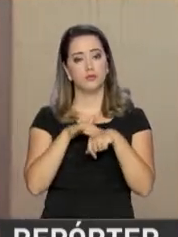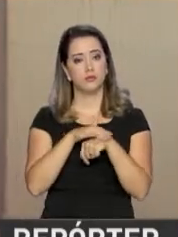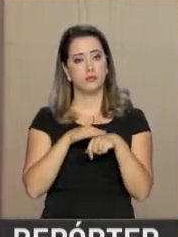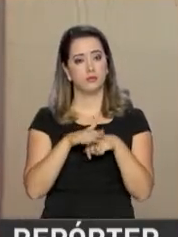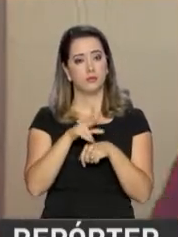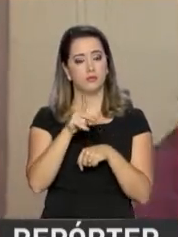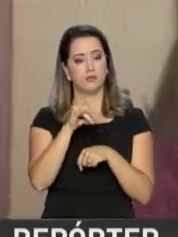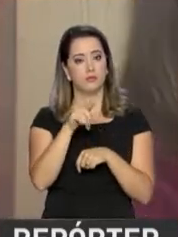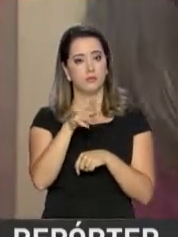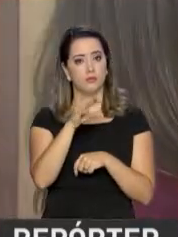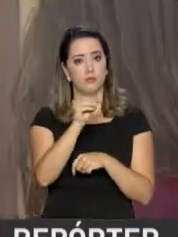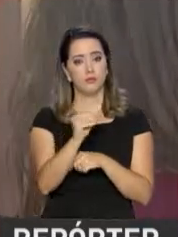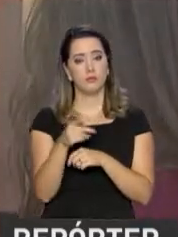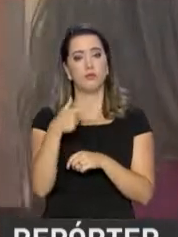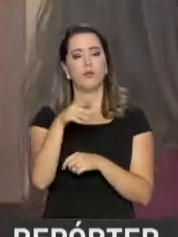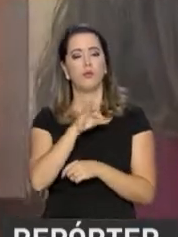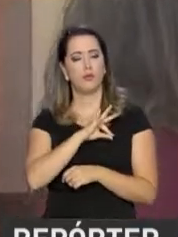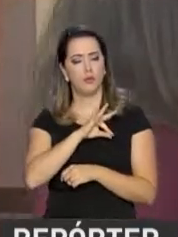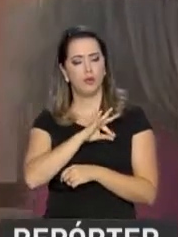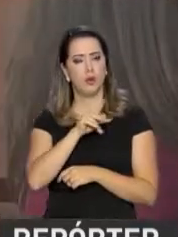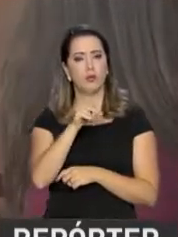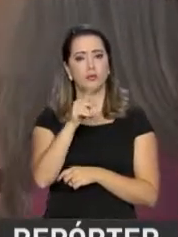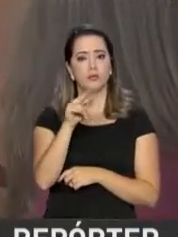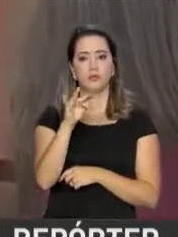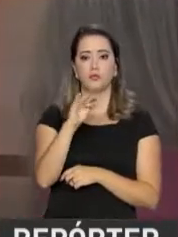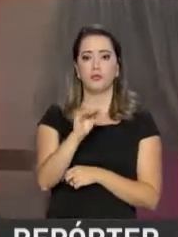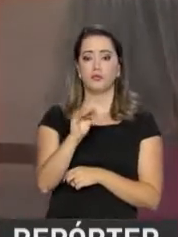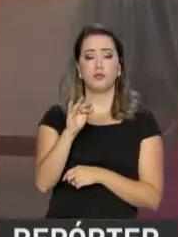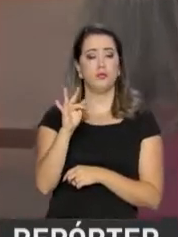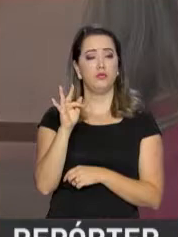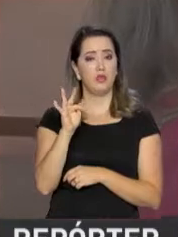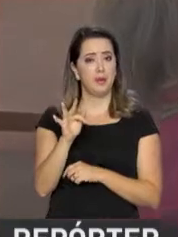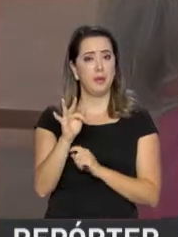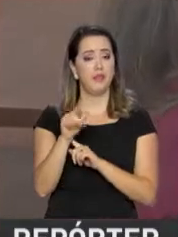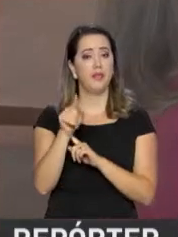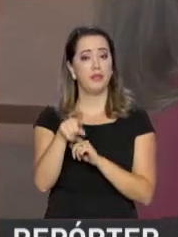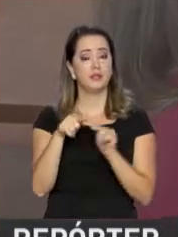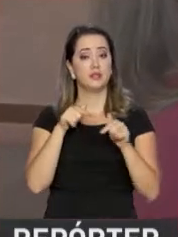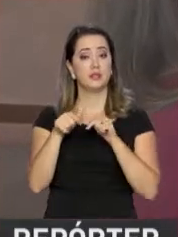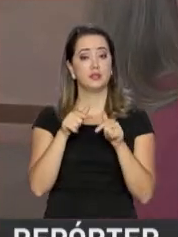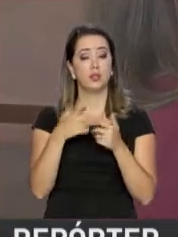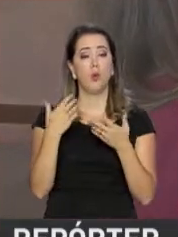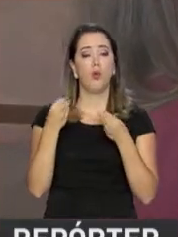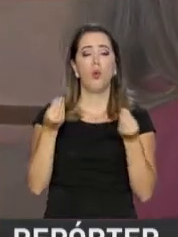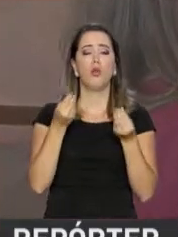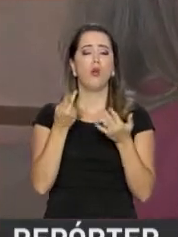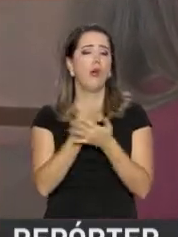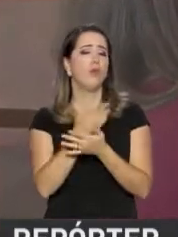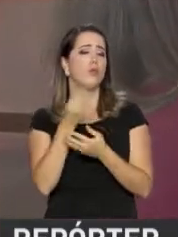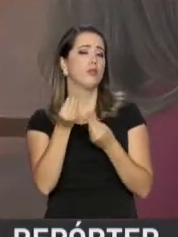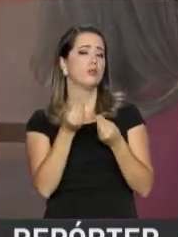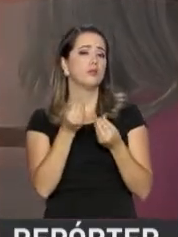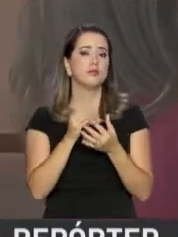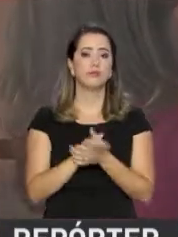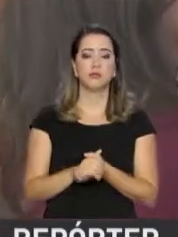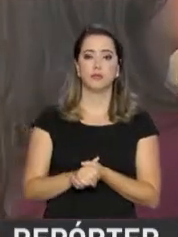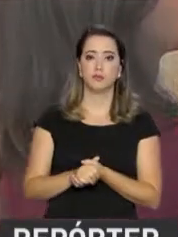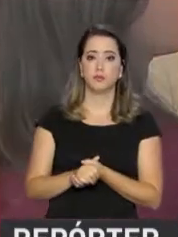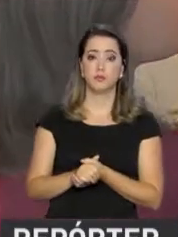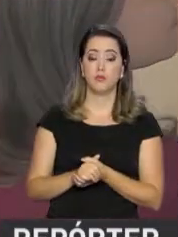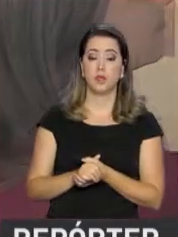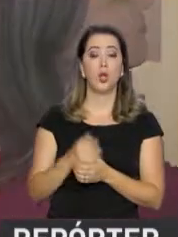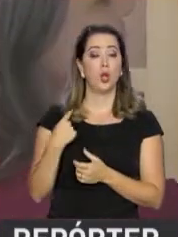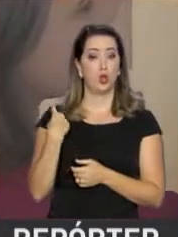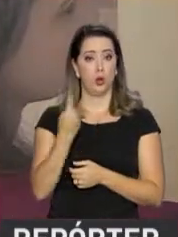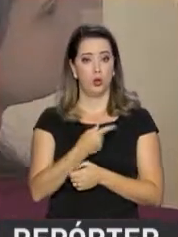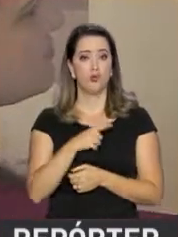diego brandão que é da polícia rodoviária federal diego quais ações foram tomadas nas estradas para que houvesse esse número de apreensões a primeira são o